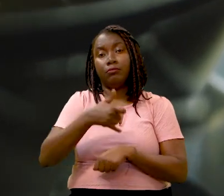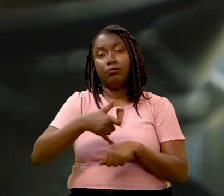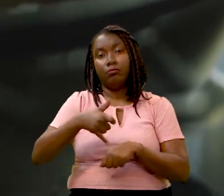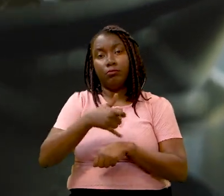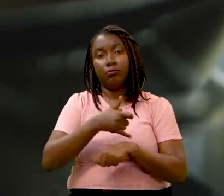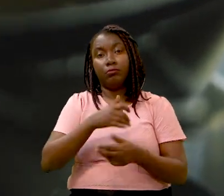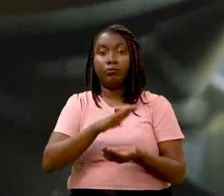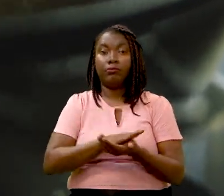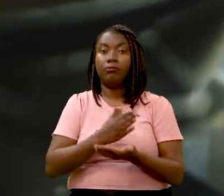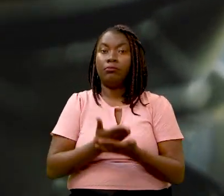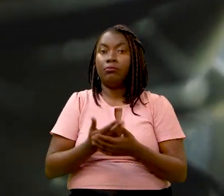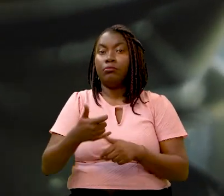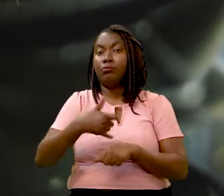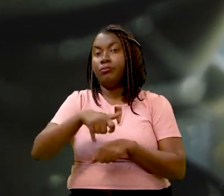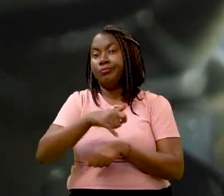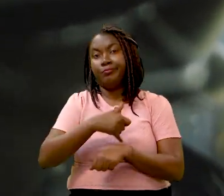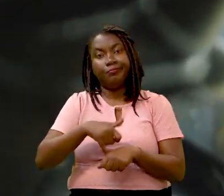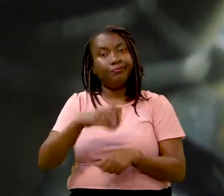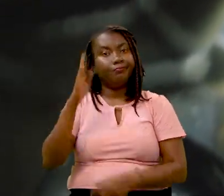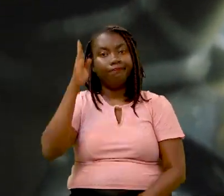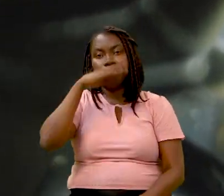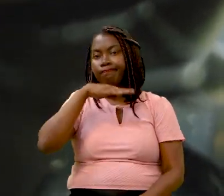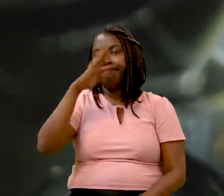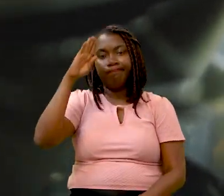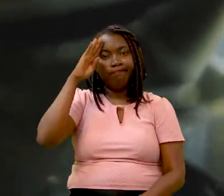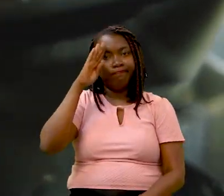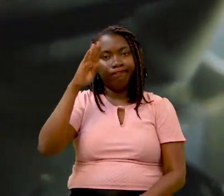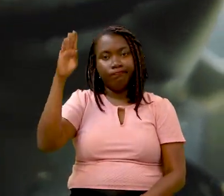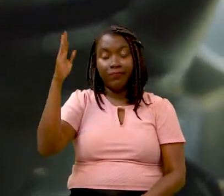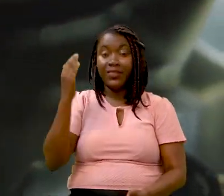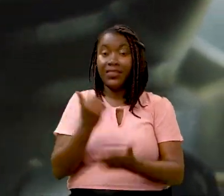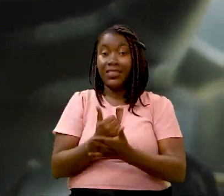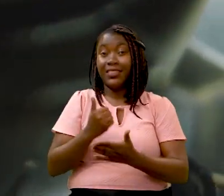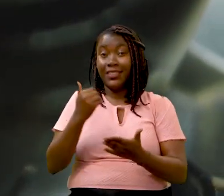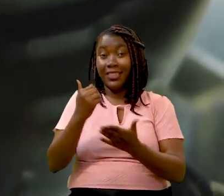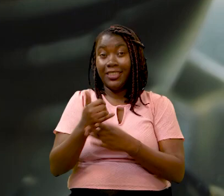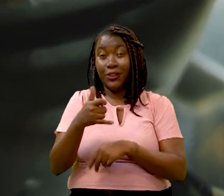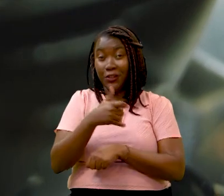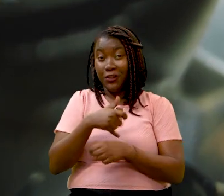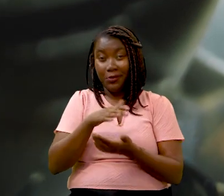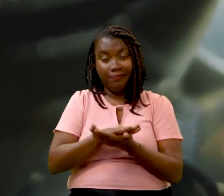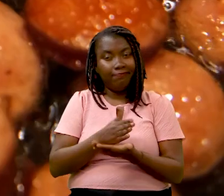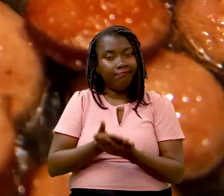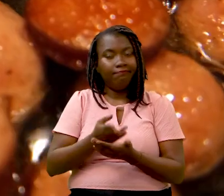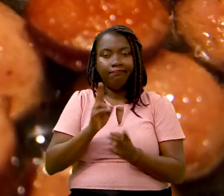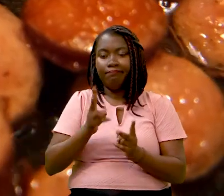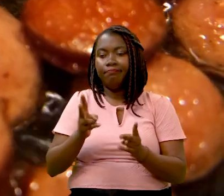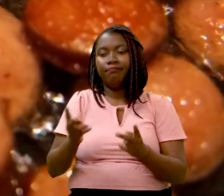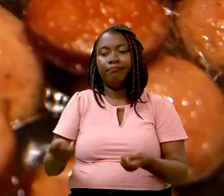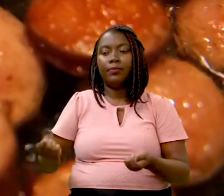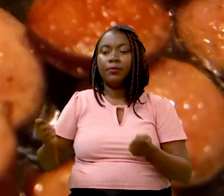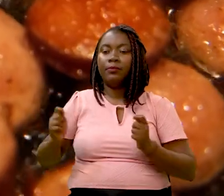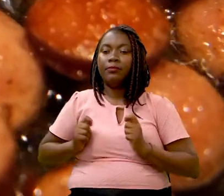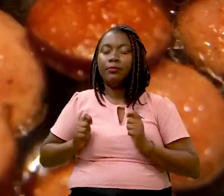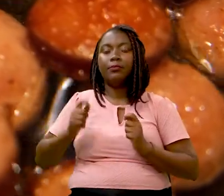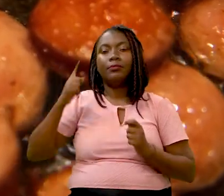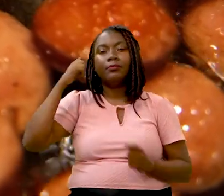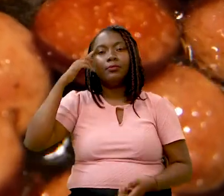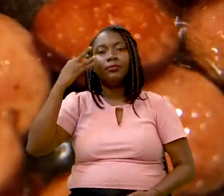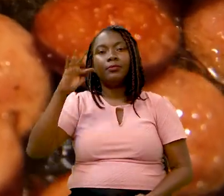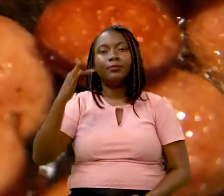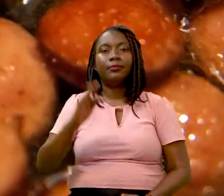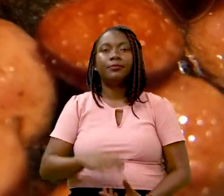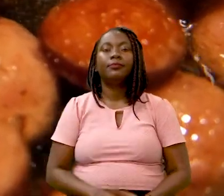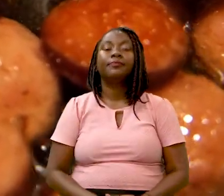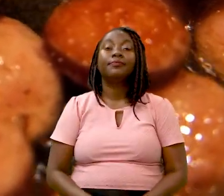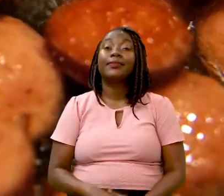As frituras em geral são as grandes vilãs. O excesso de gordura sempre será um gatilho para dor.